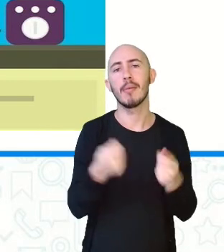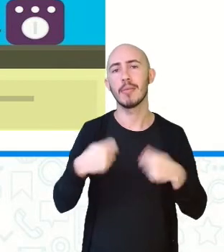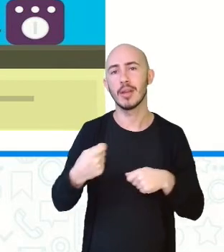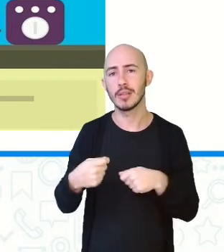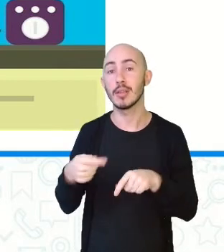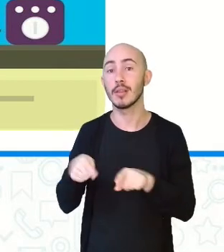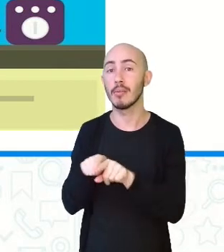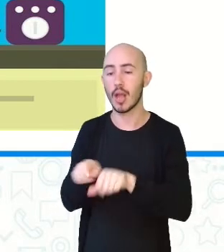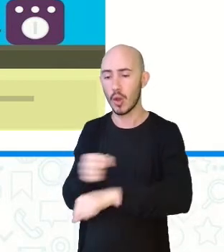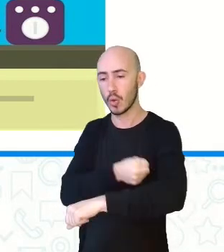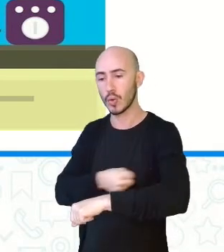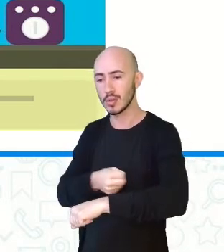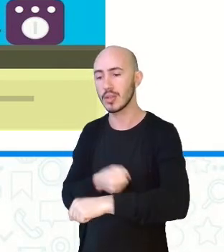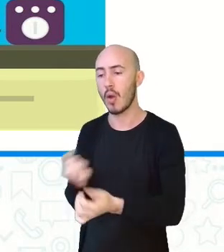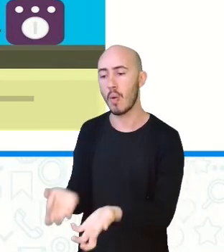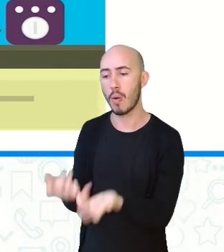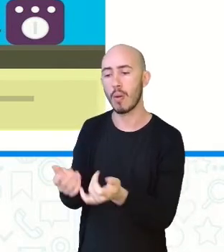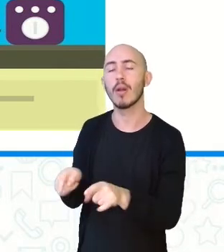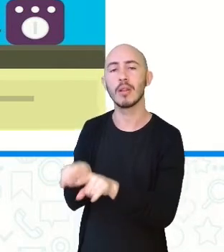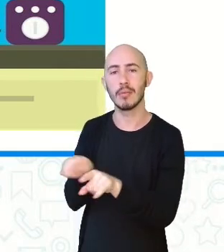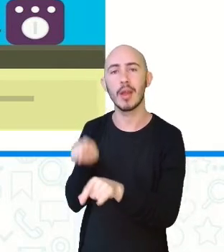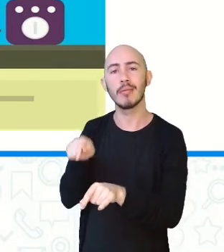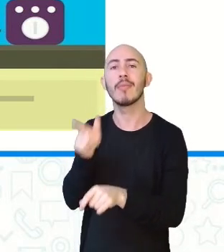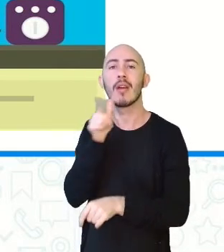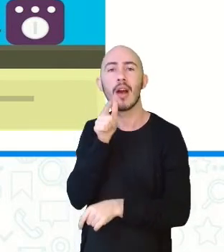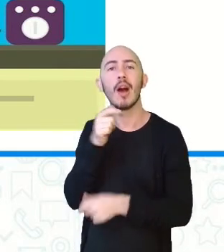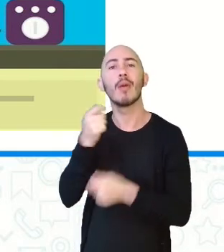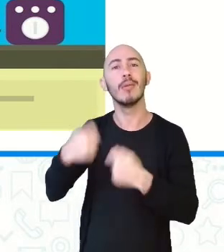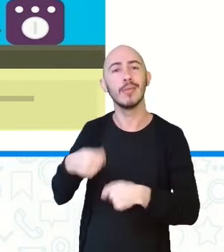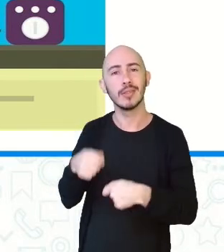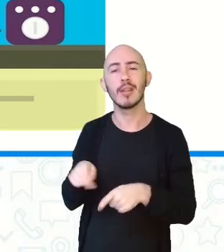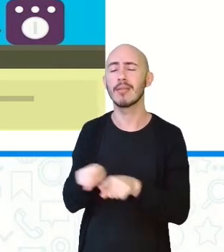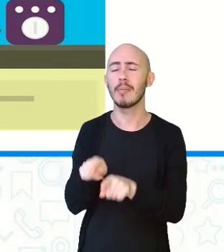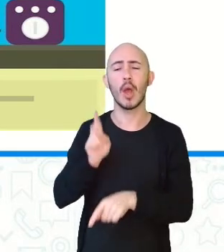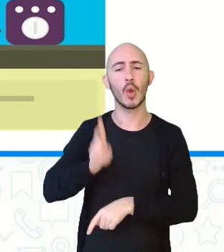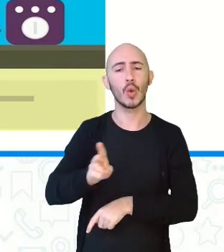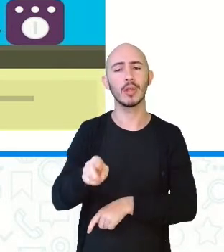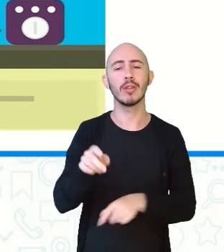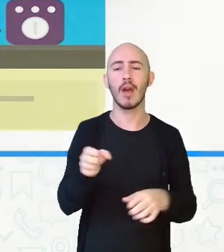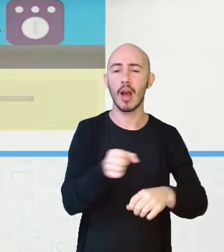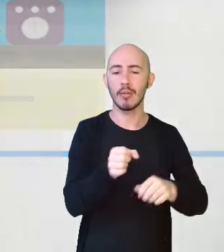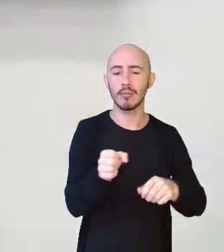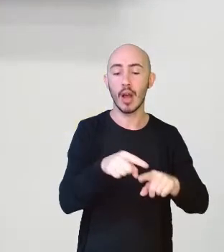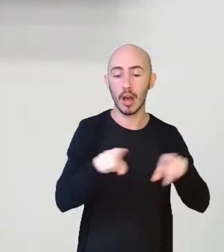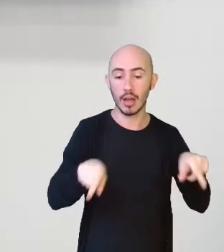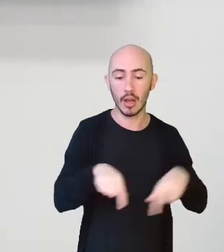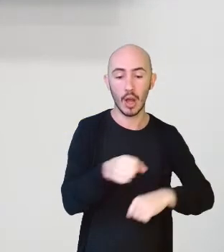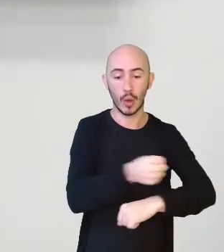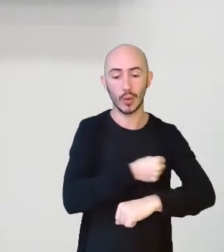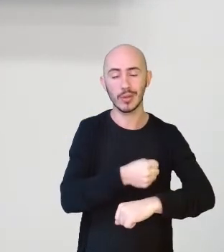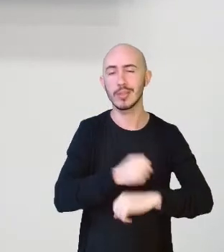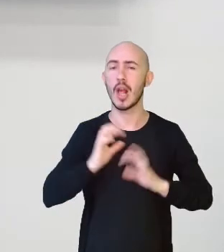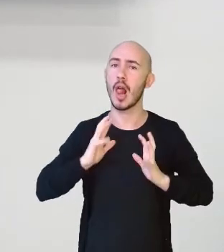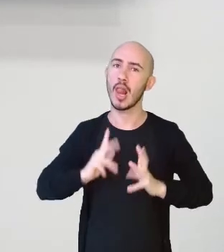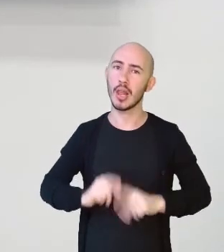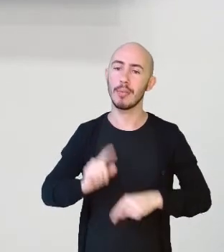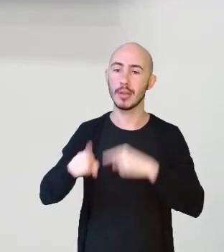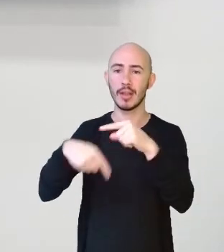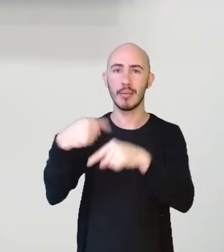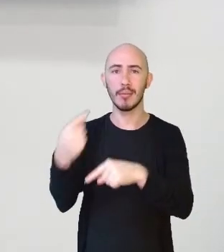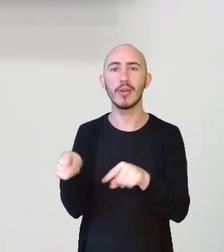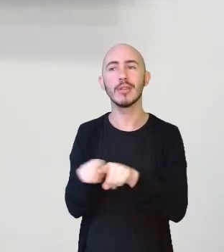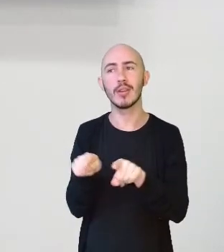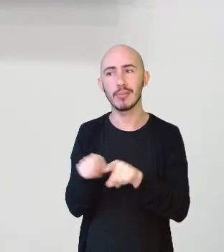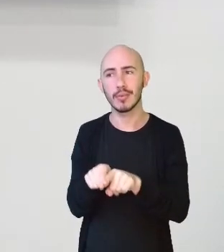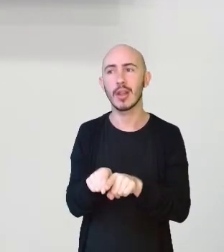cozimento precisam de água e também para ele manter a sua cozinha limpinha, ele vai precisar, depois que cozinhar e de comer,